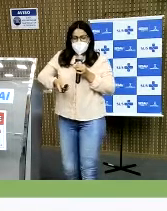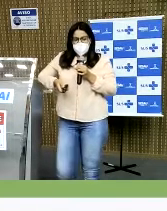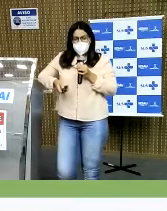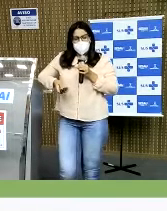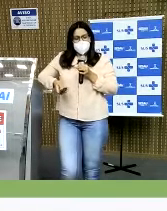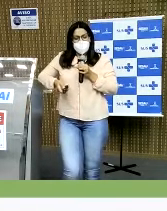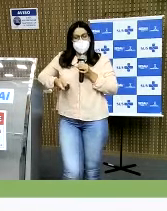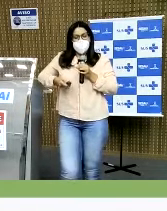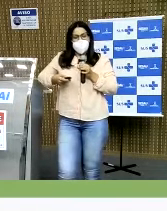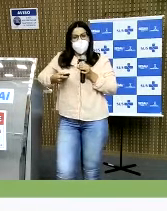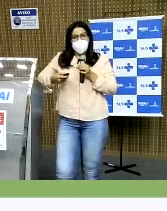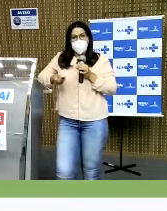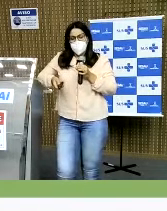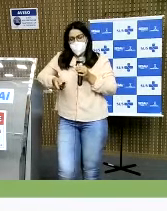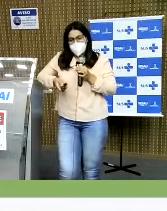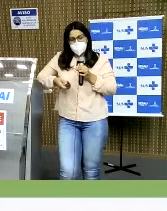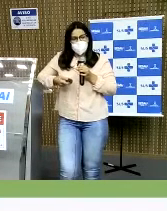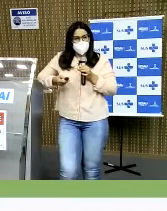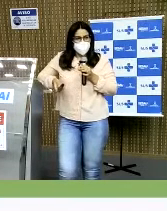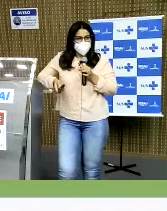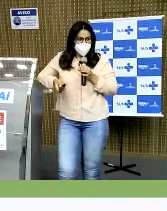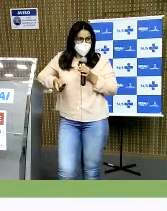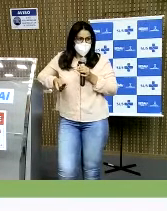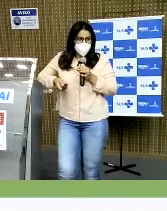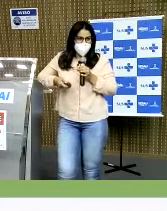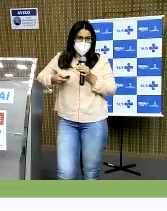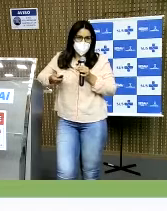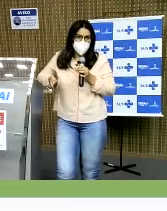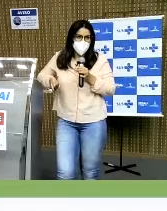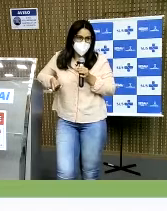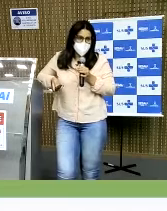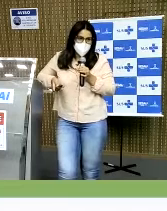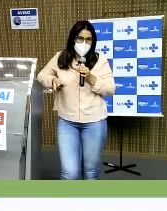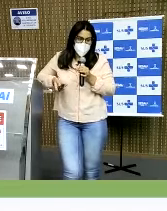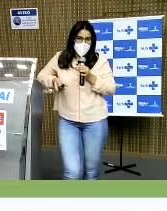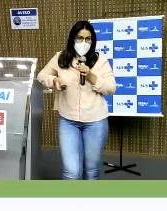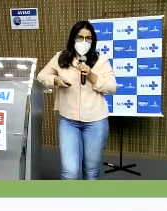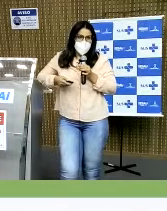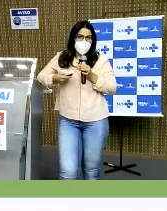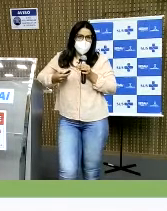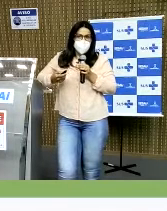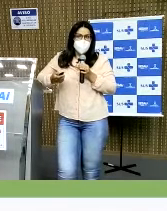O contato de tuberculose é um pouco complicado a gente atingir essa meta, né? Acho que é uma dificuldade geral.